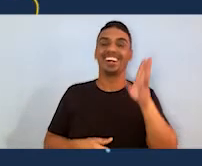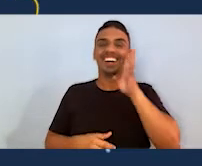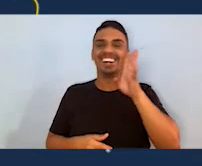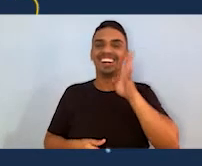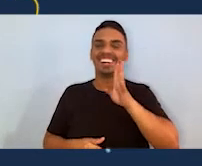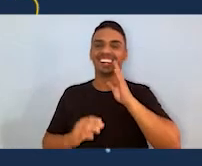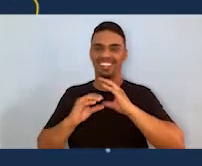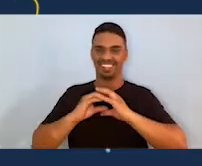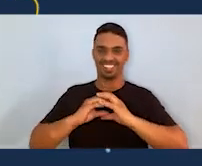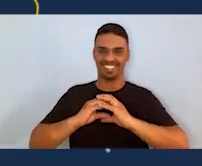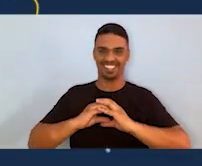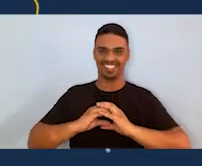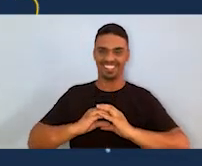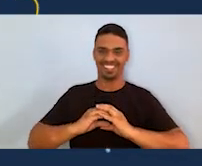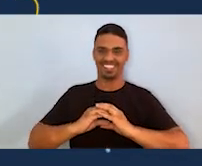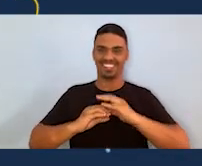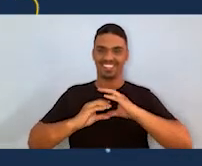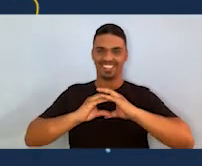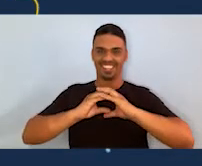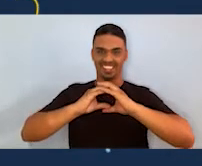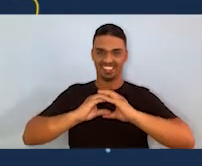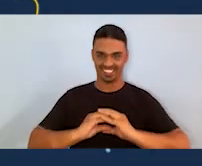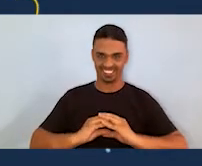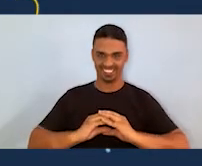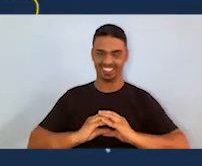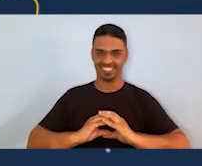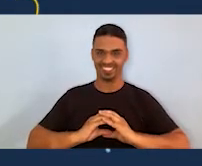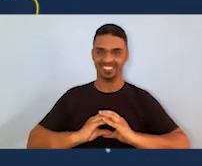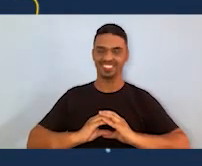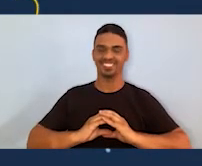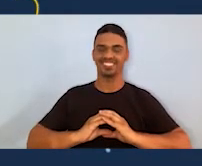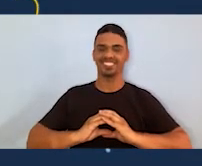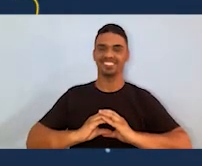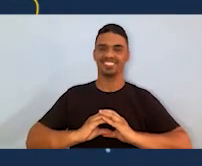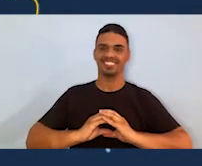Então, ó, olha só que legal, a maçãzinha ela desce.